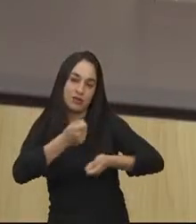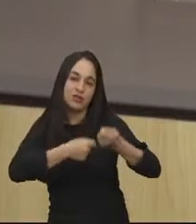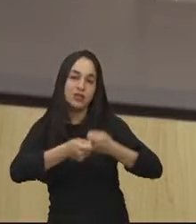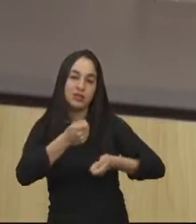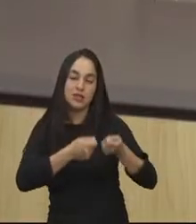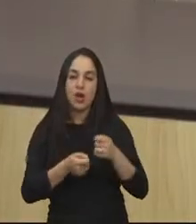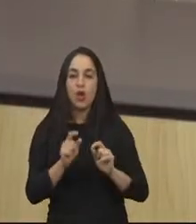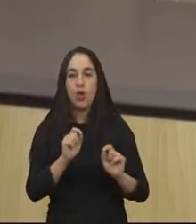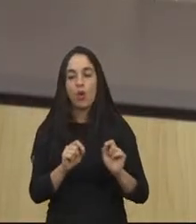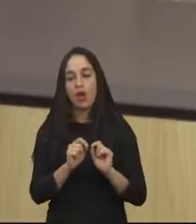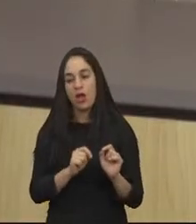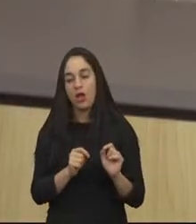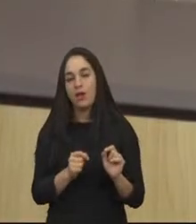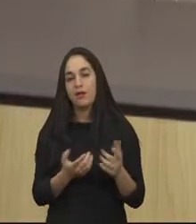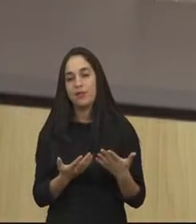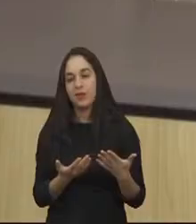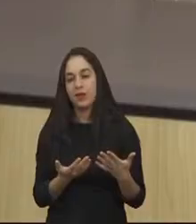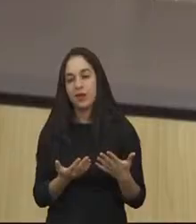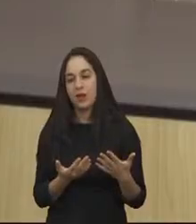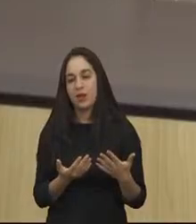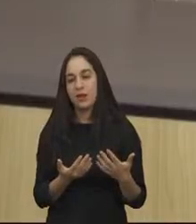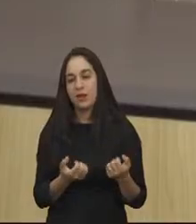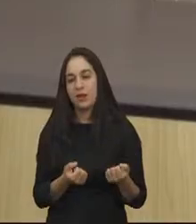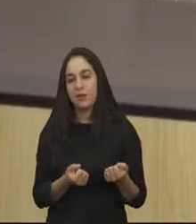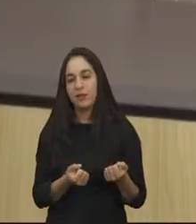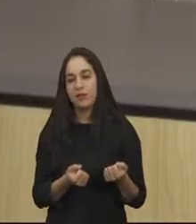do tempo do